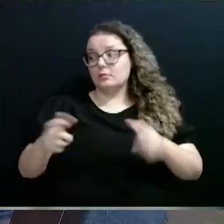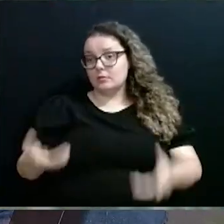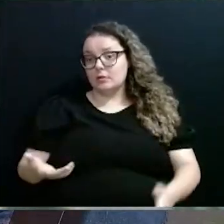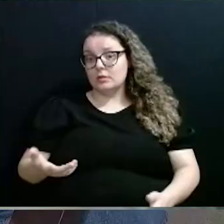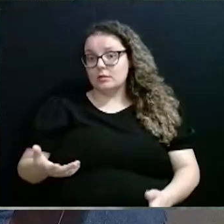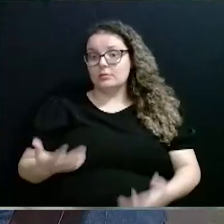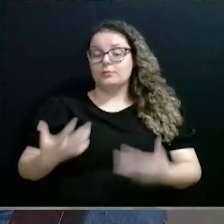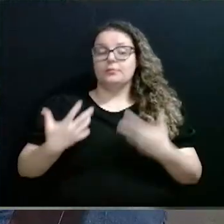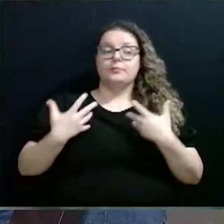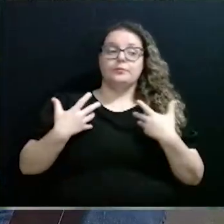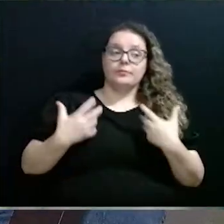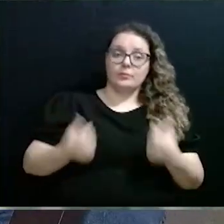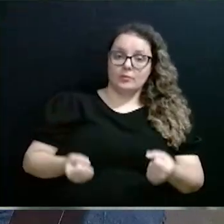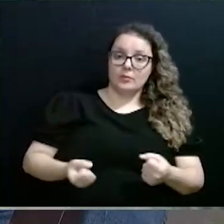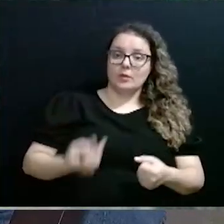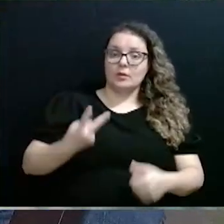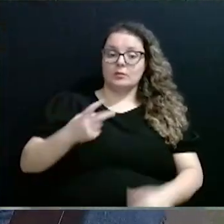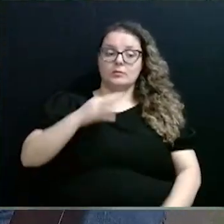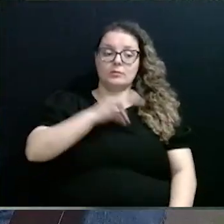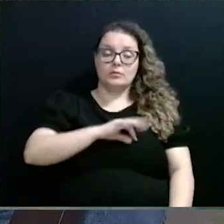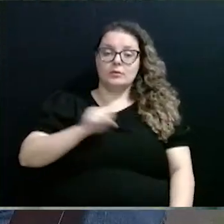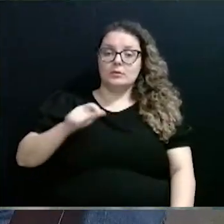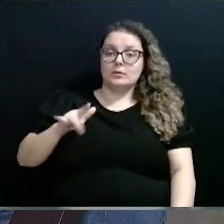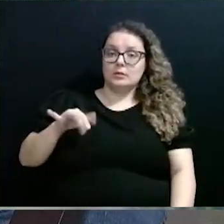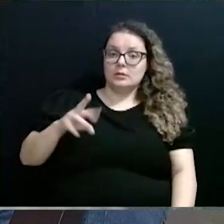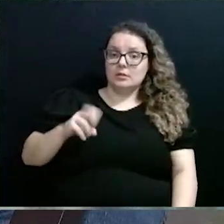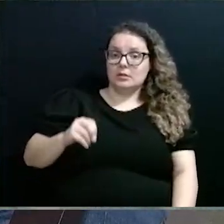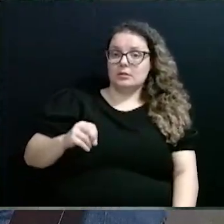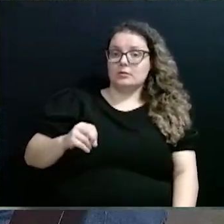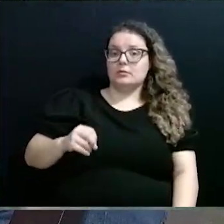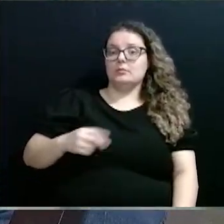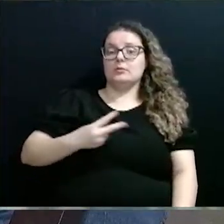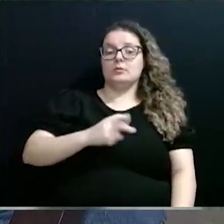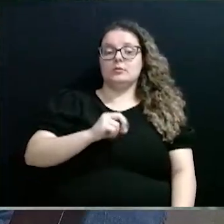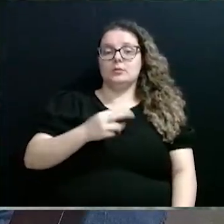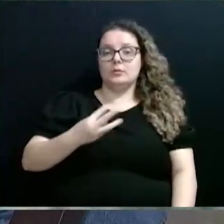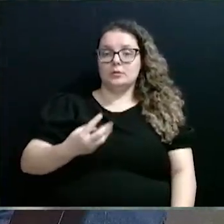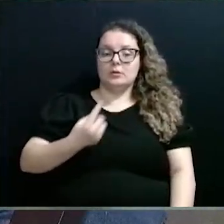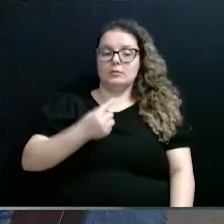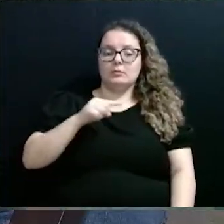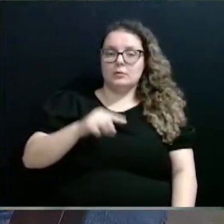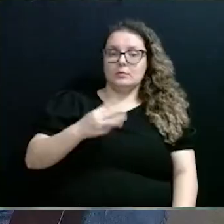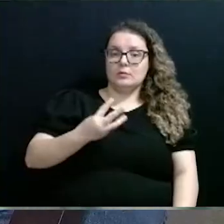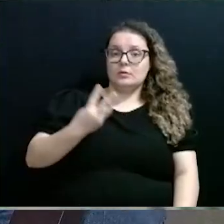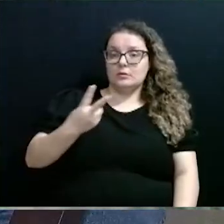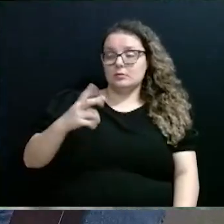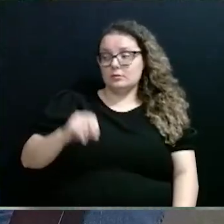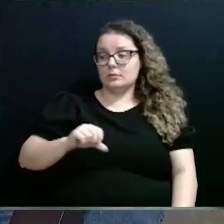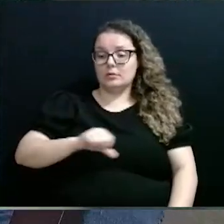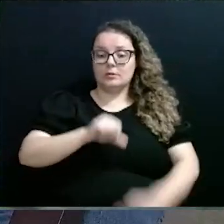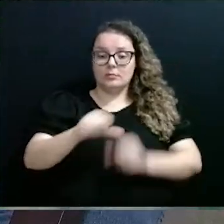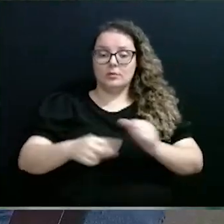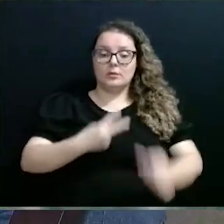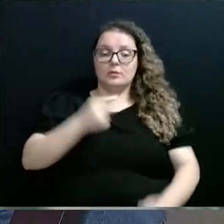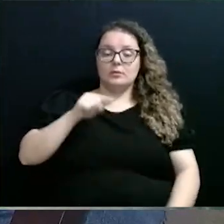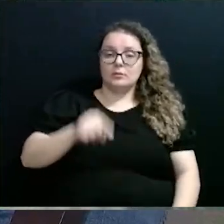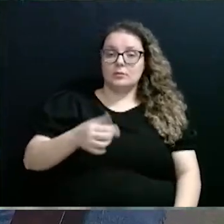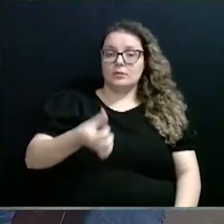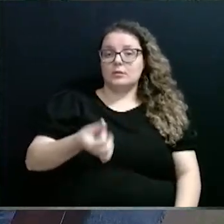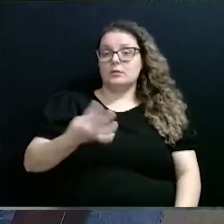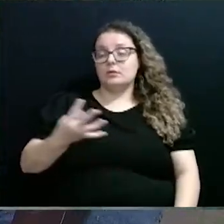que receberam 2 salários mínimos de 2023, era 1.320, então foi para